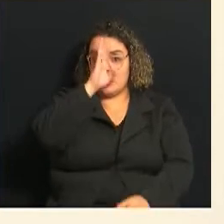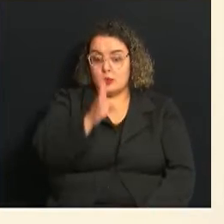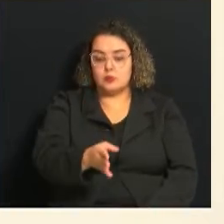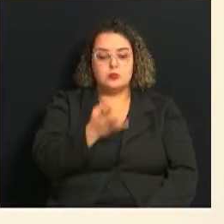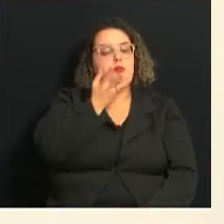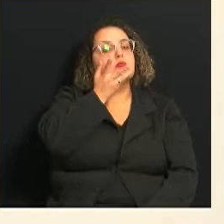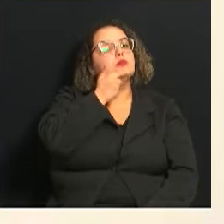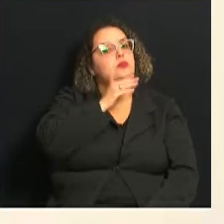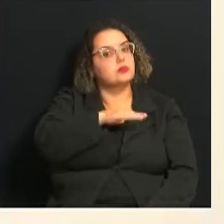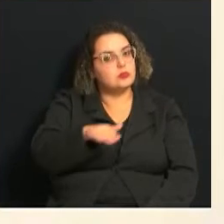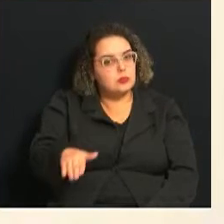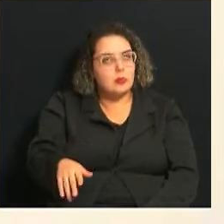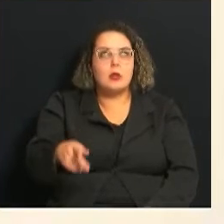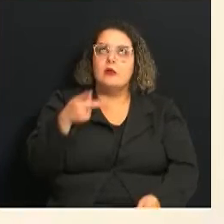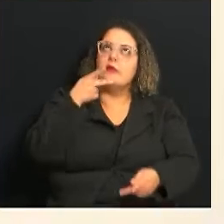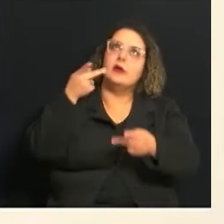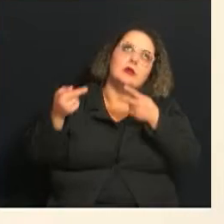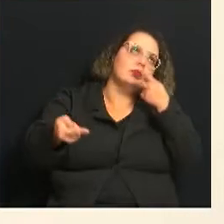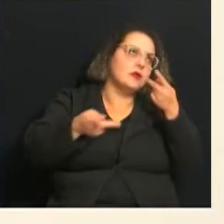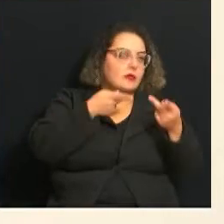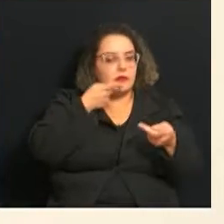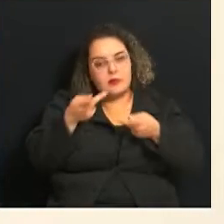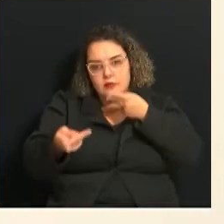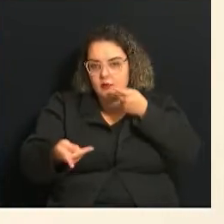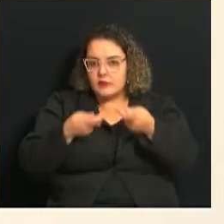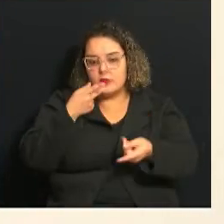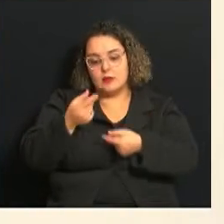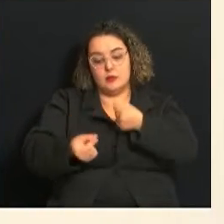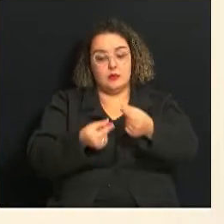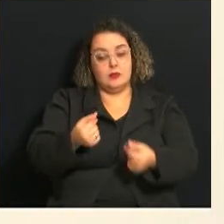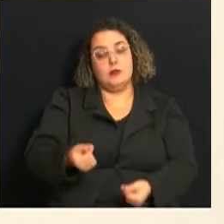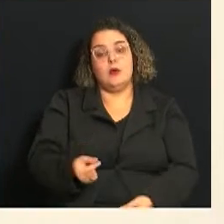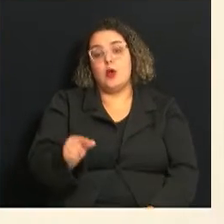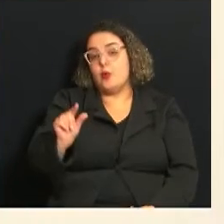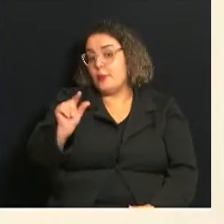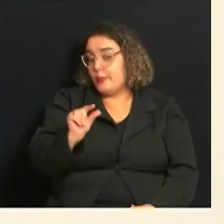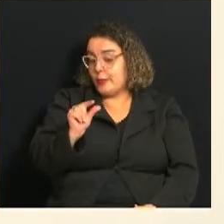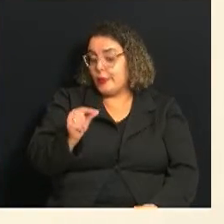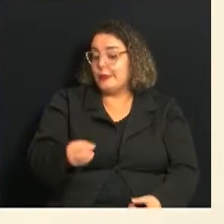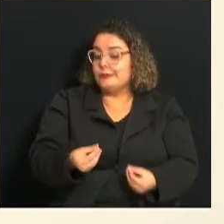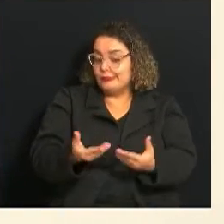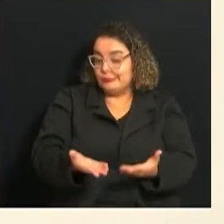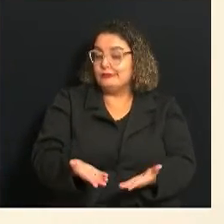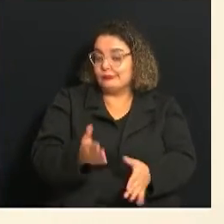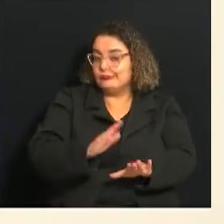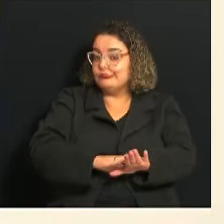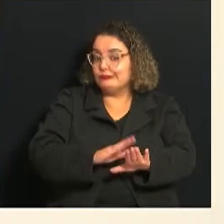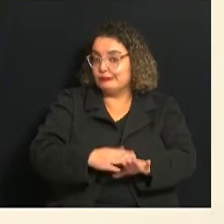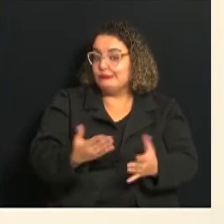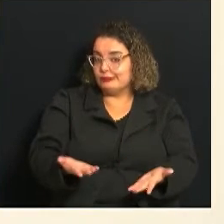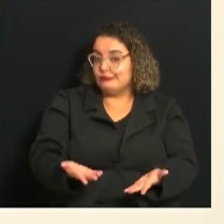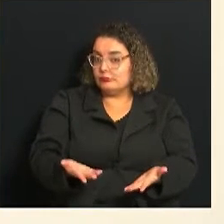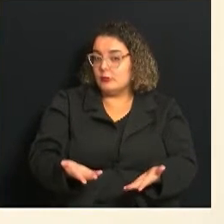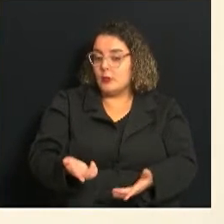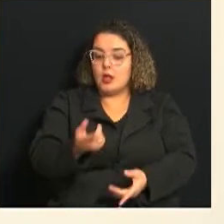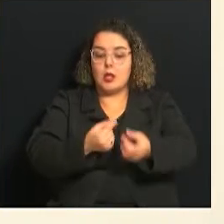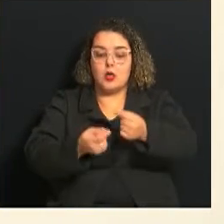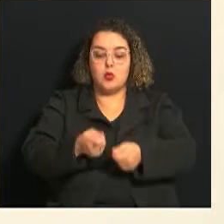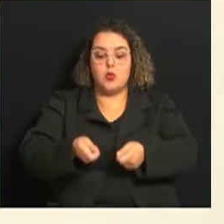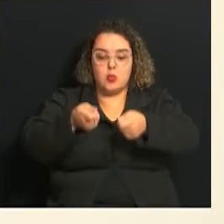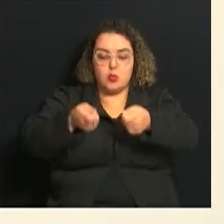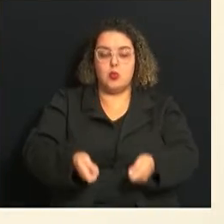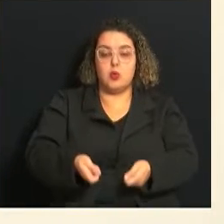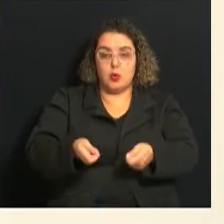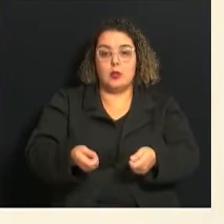muito verbalizado, mas na hora de prever orçamento é pouco tratado. E o orçamento impositivo aprovado